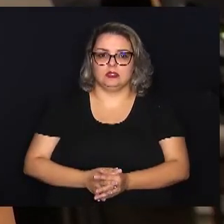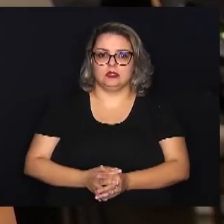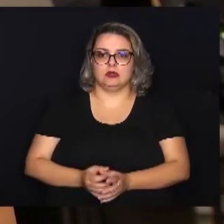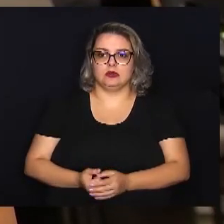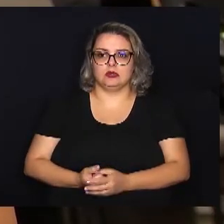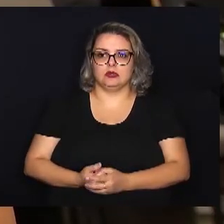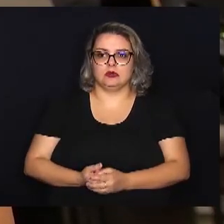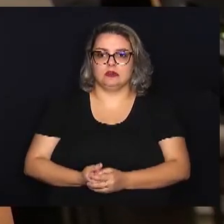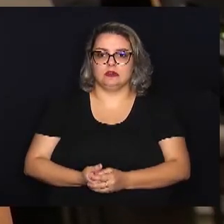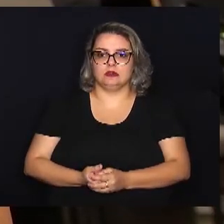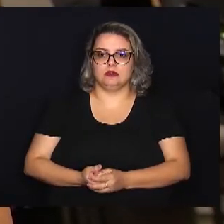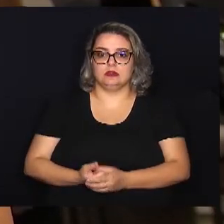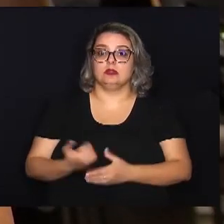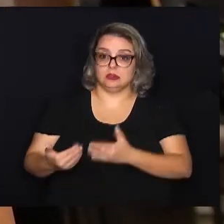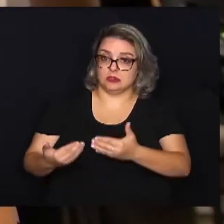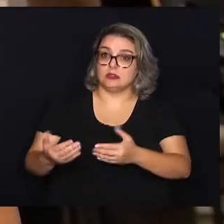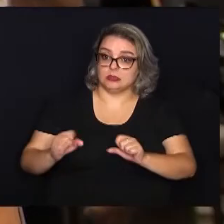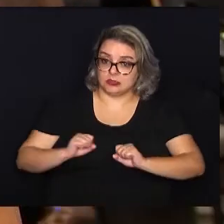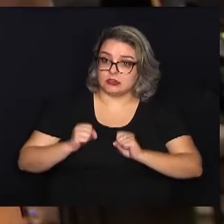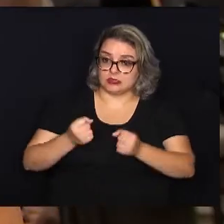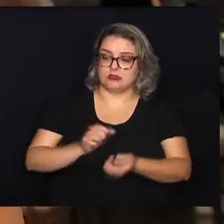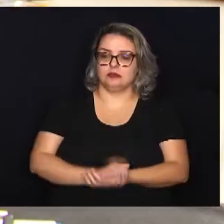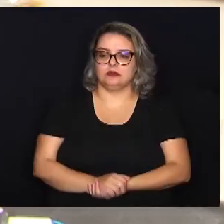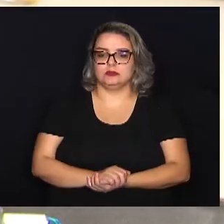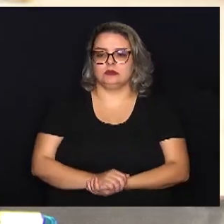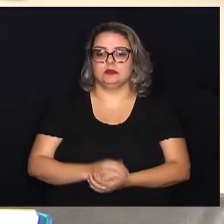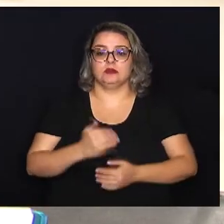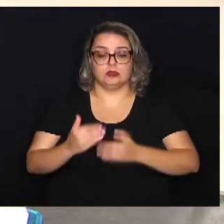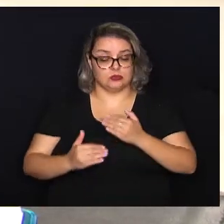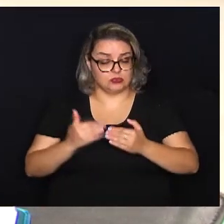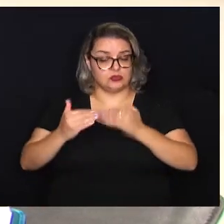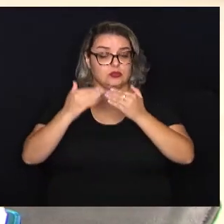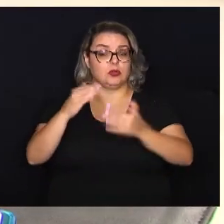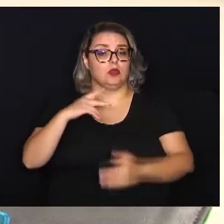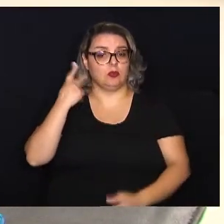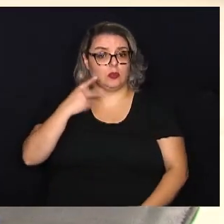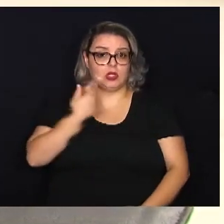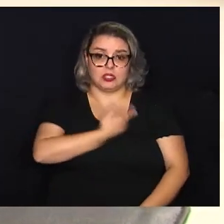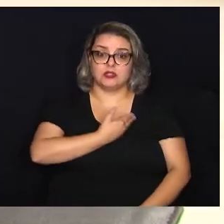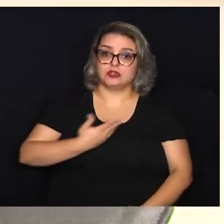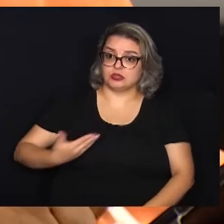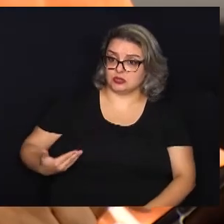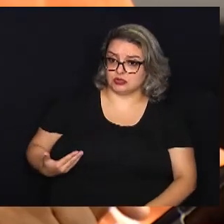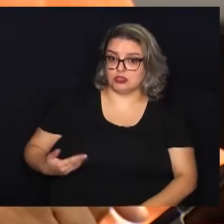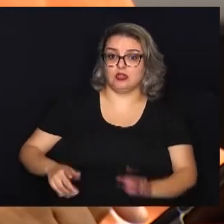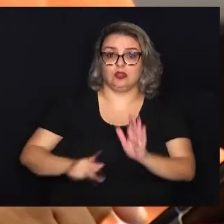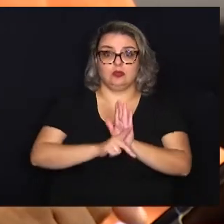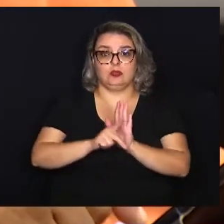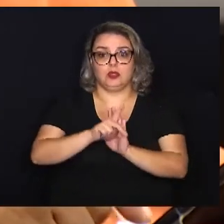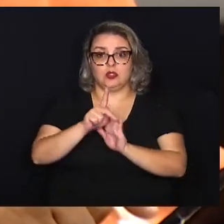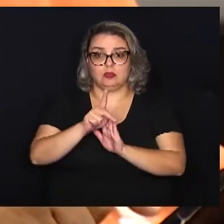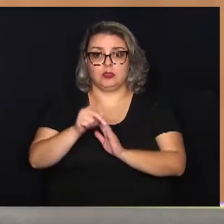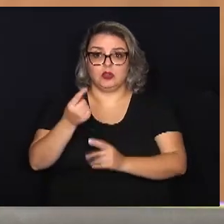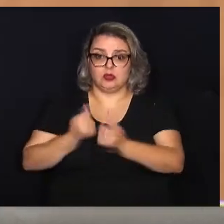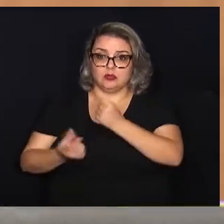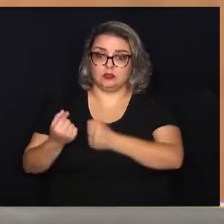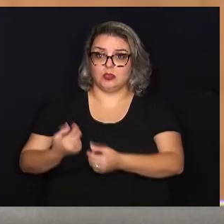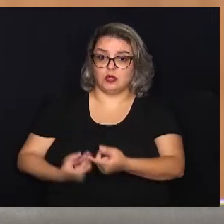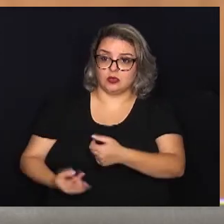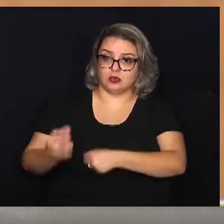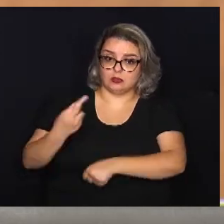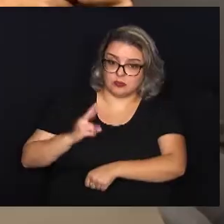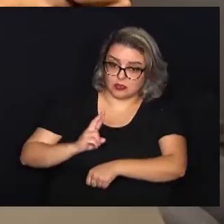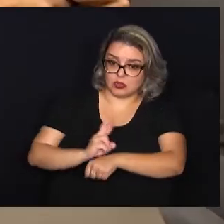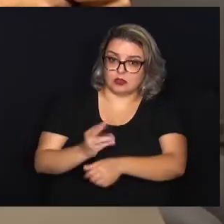nessa nessa empreitada desenvolvimento de políticas públicas projetos para captação de